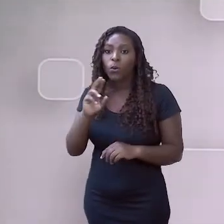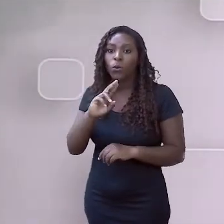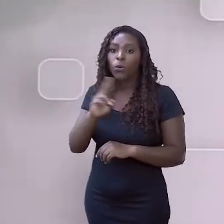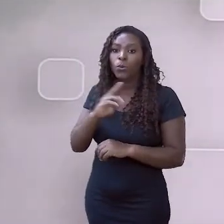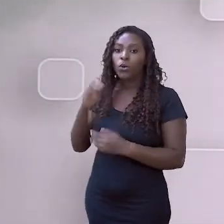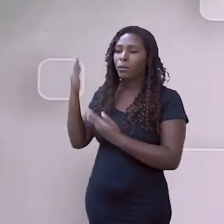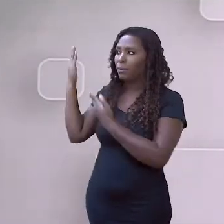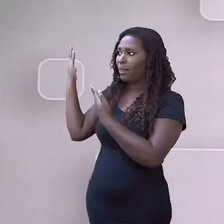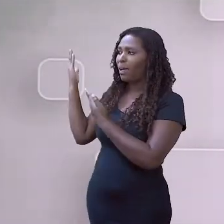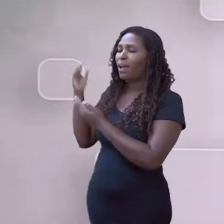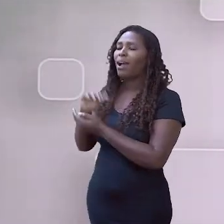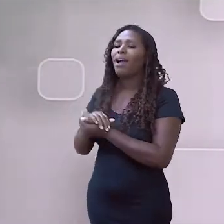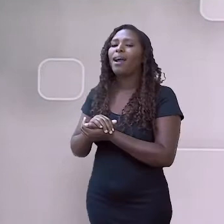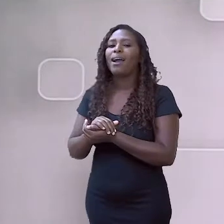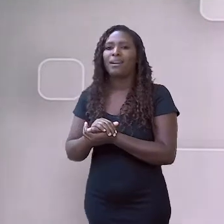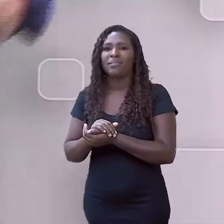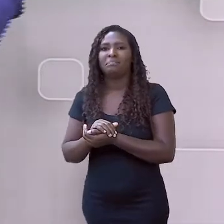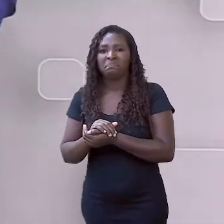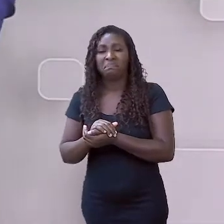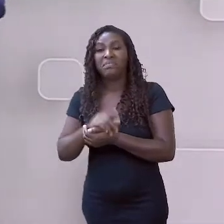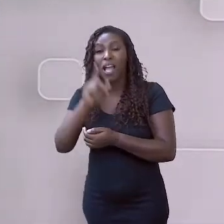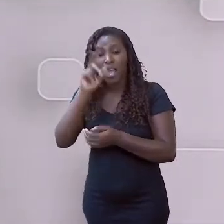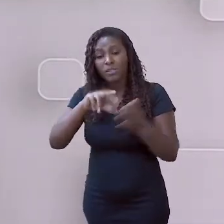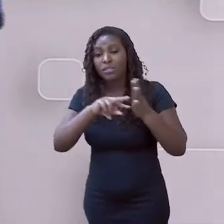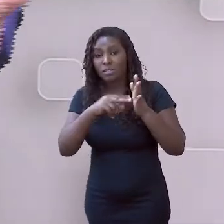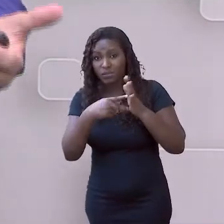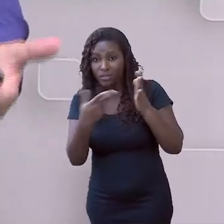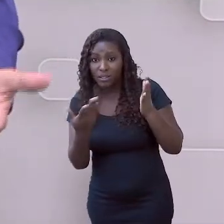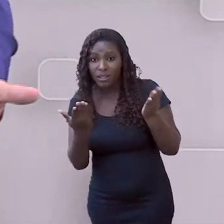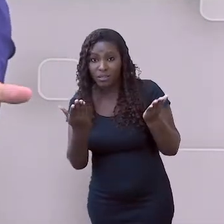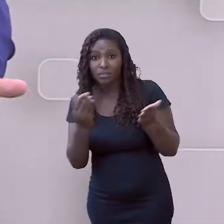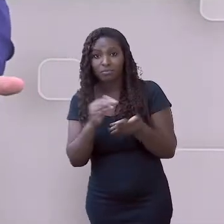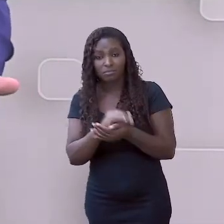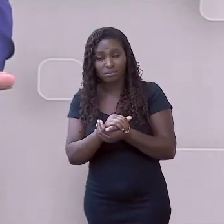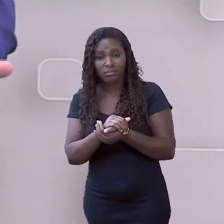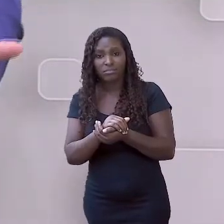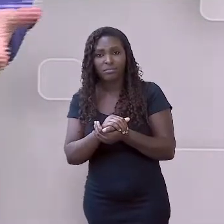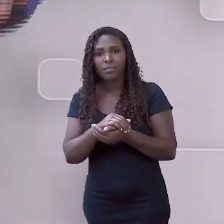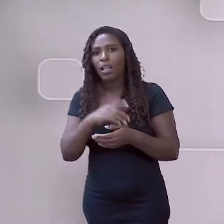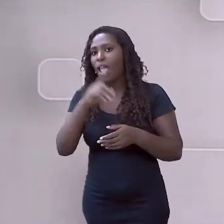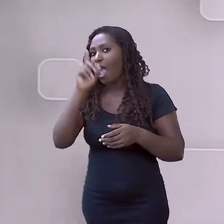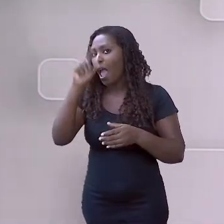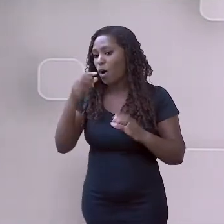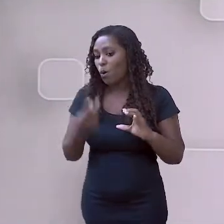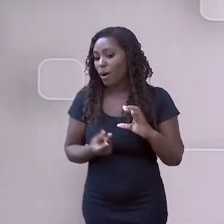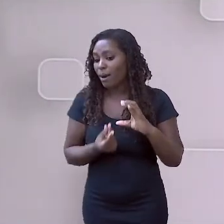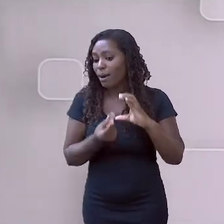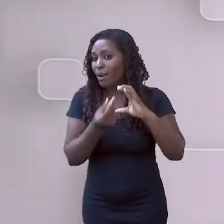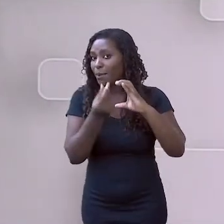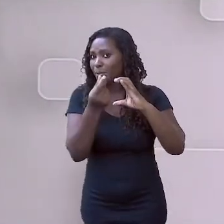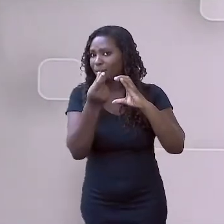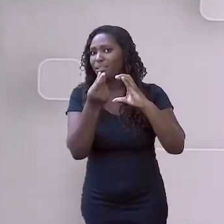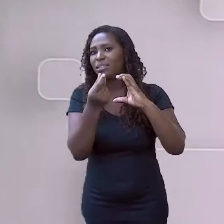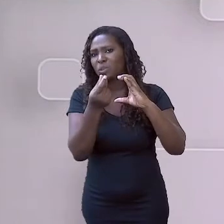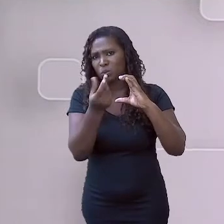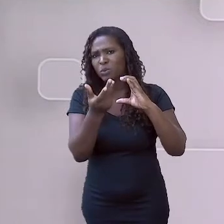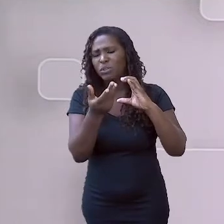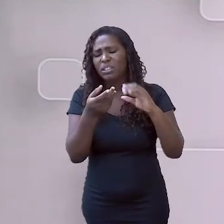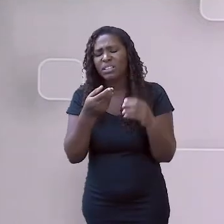Pelo capitalista, que está buscando o quê? O lucro. Se você ficar com o